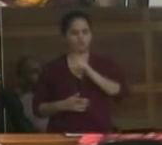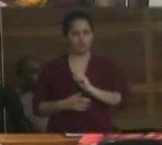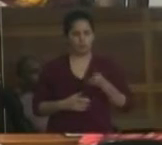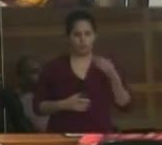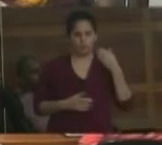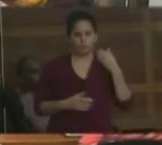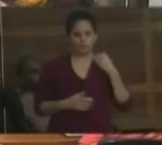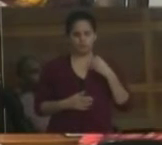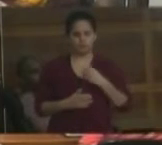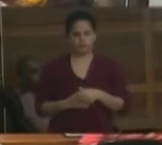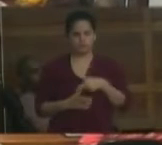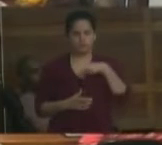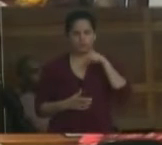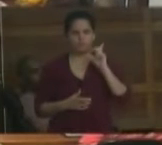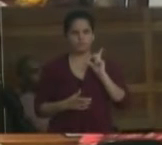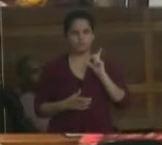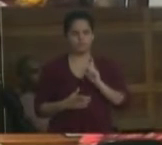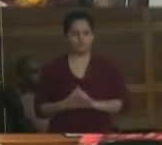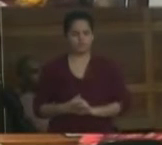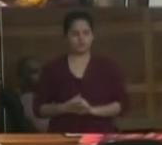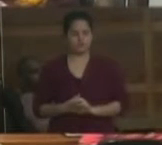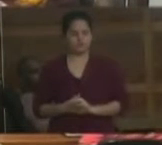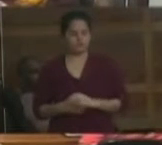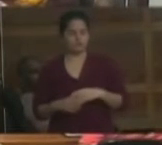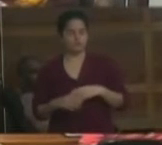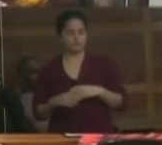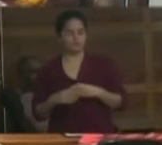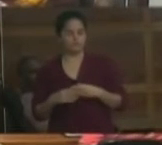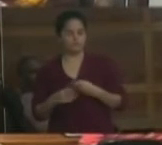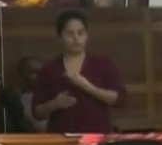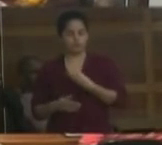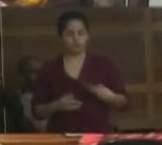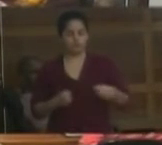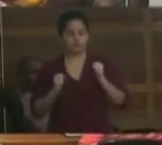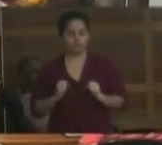e aí e aí